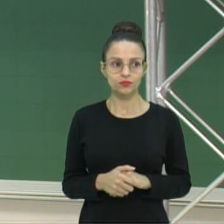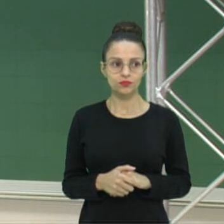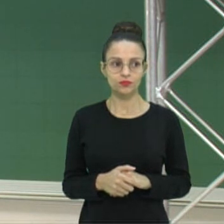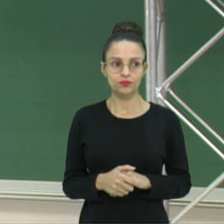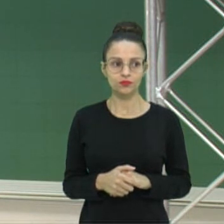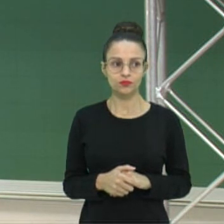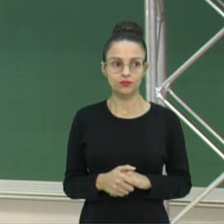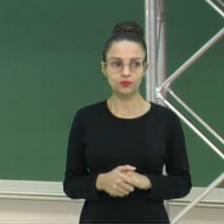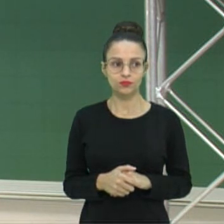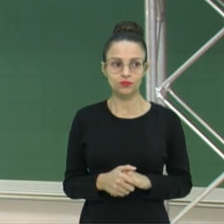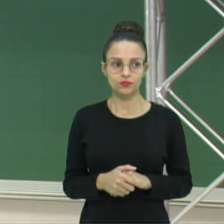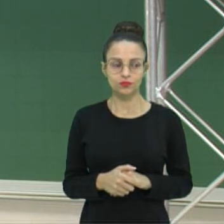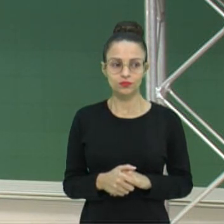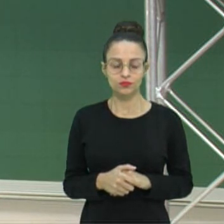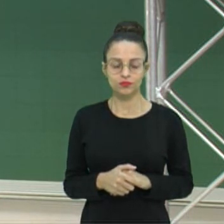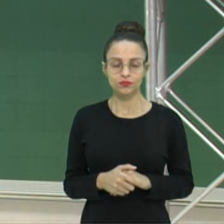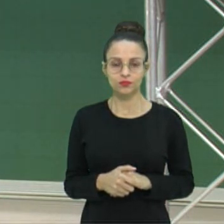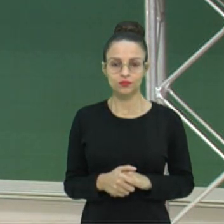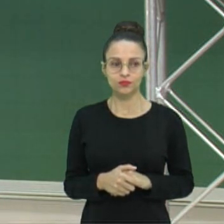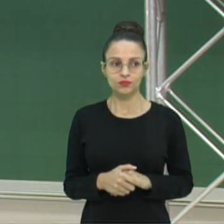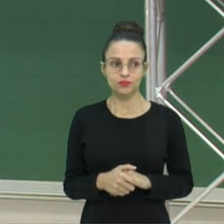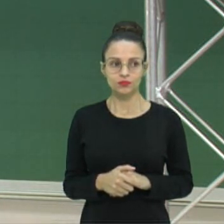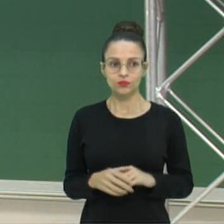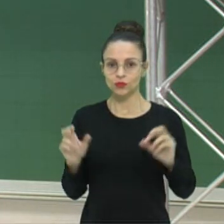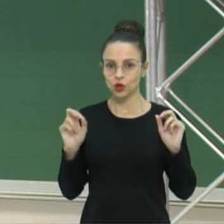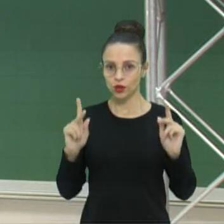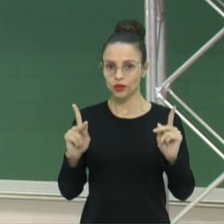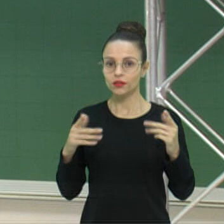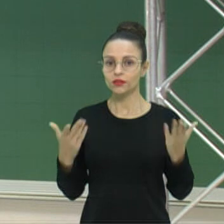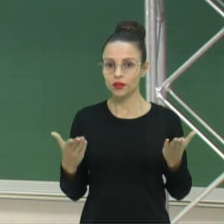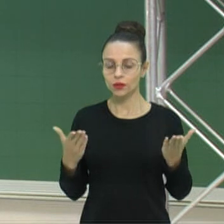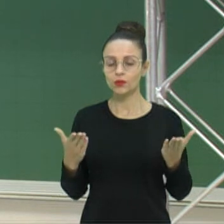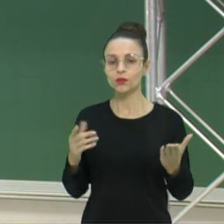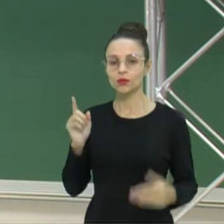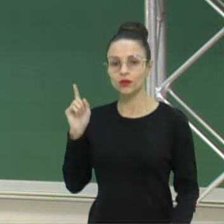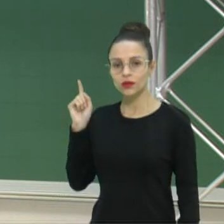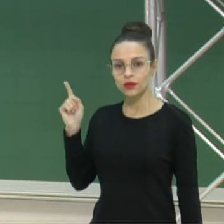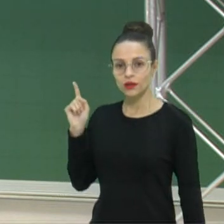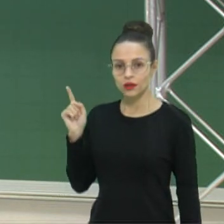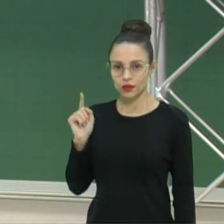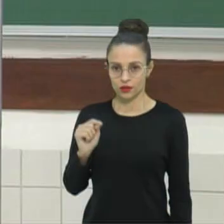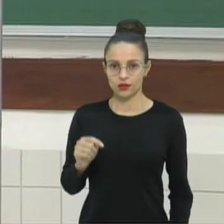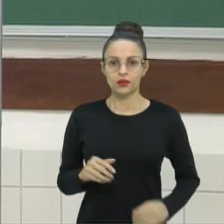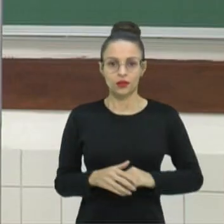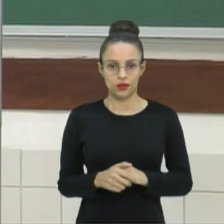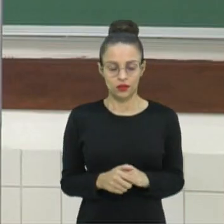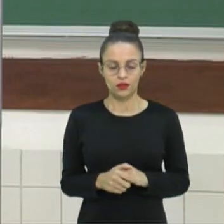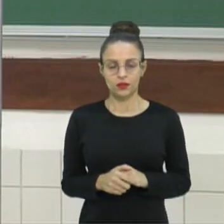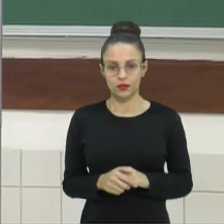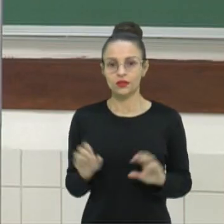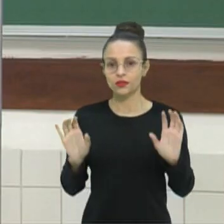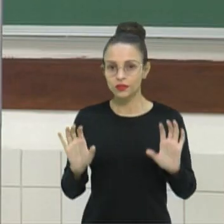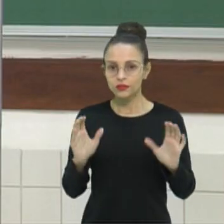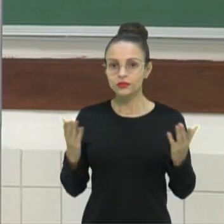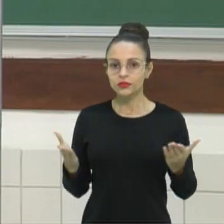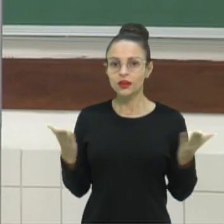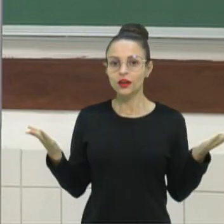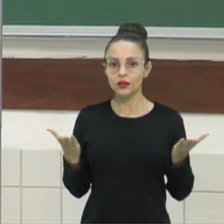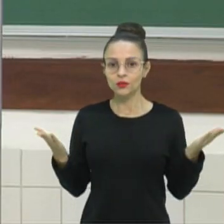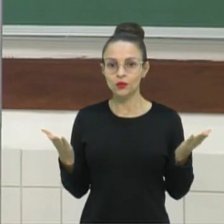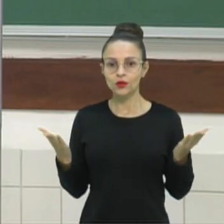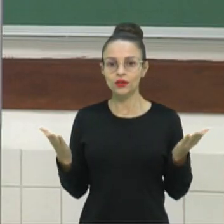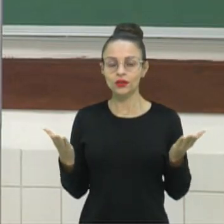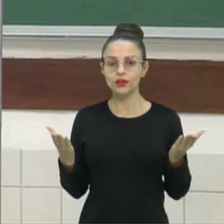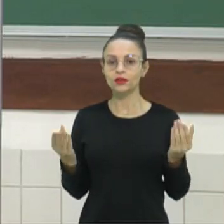E nesse caso, energia gravitacional. Ok? Então, eu vou ter essa jogadinha aqui. Com isso, pessoal, agora eu vou abrir